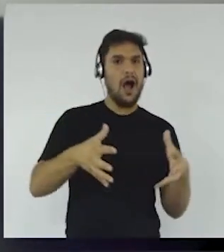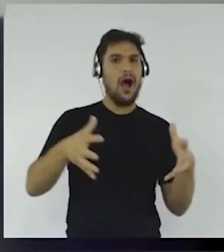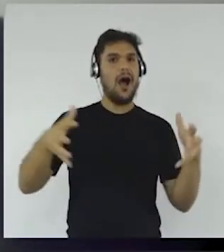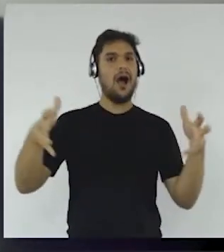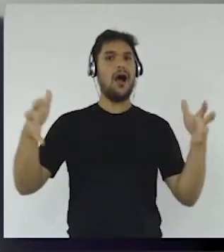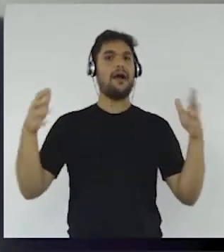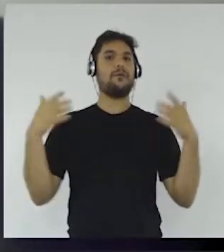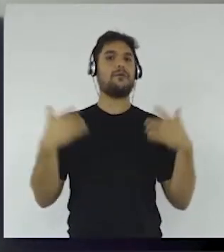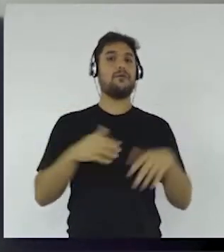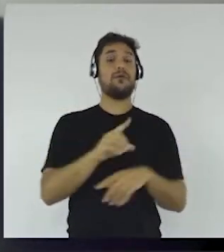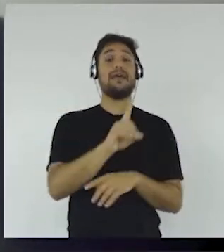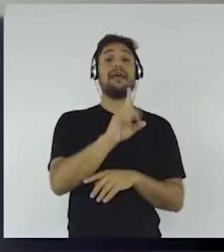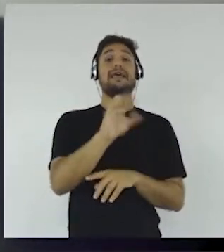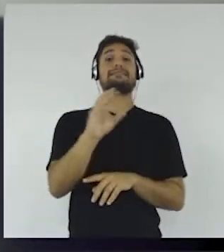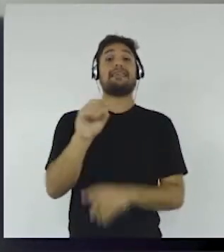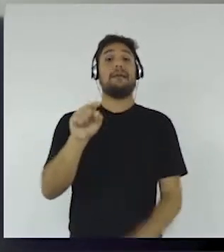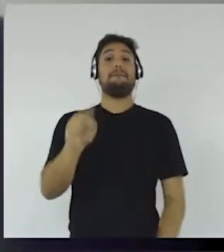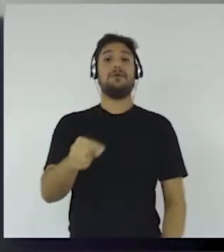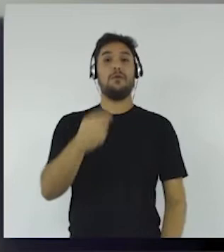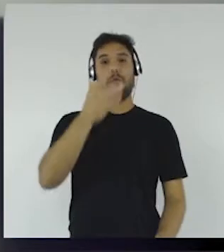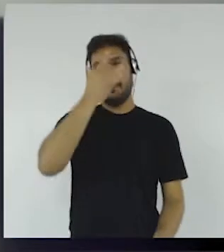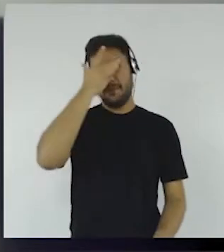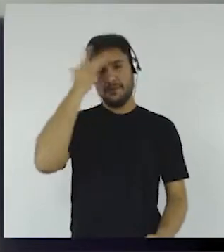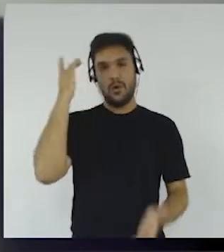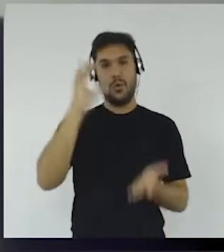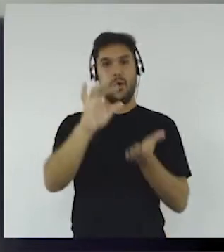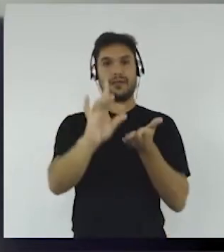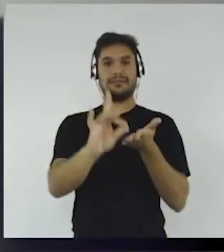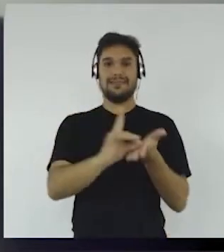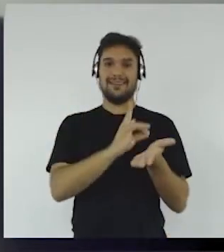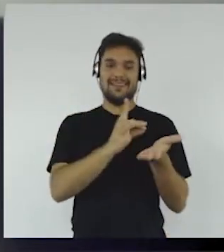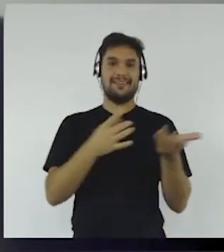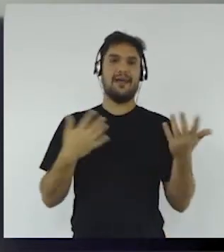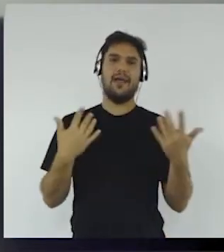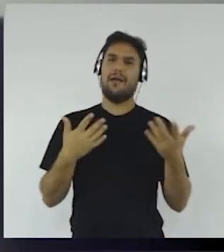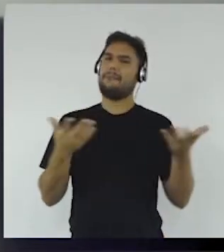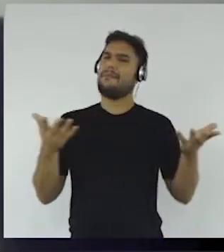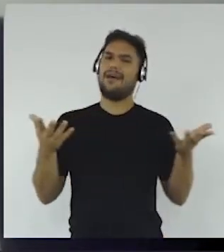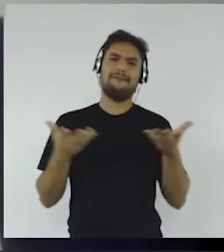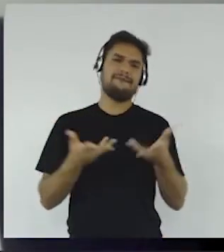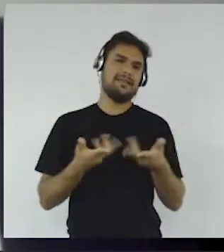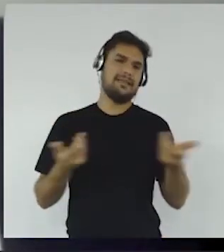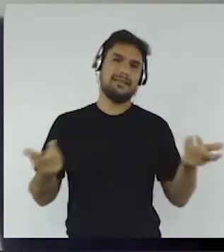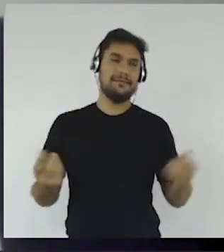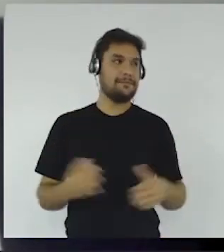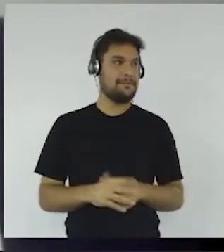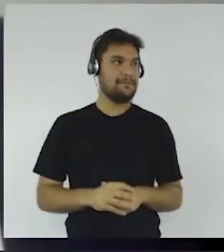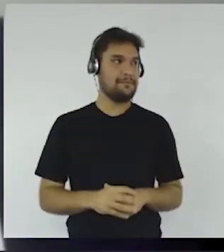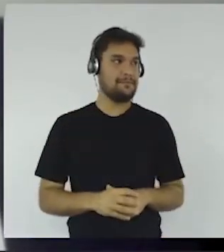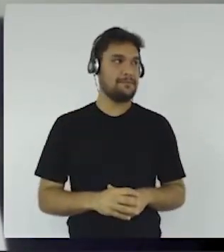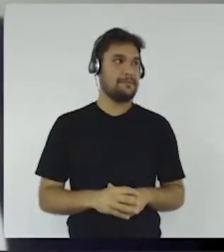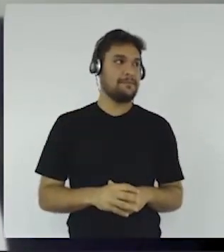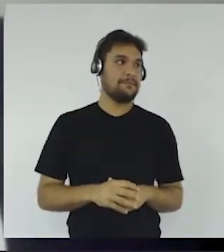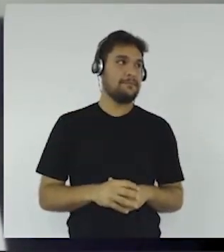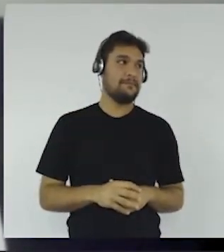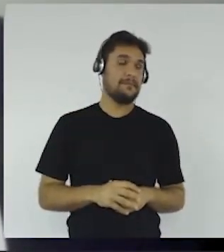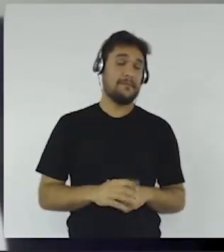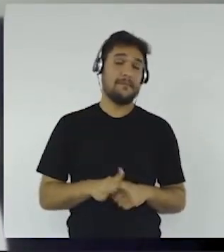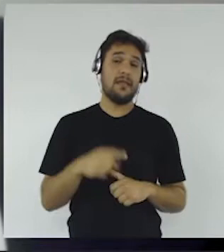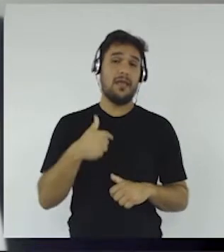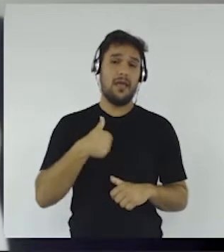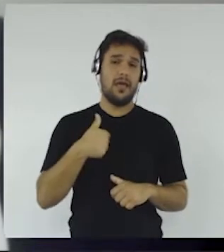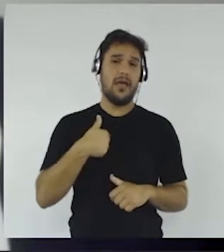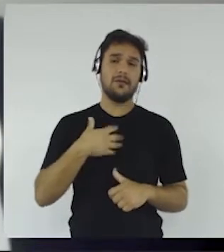absurdamente. Tem mais de 100 mil pessoas inscritas. Isso é uma maravilha, né? Eu